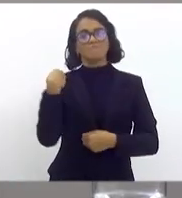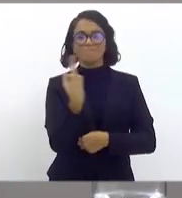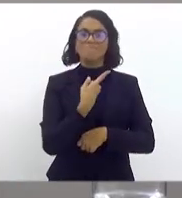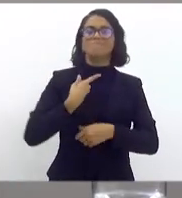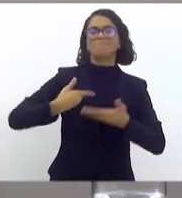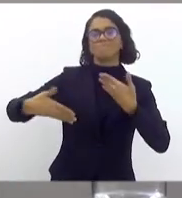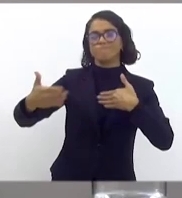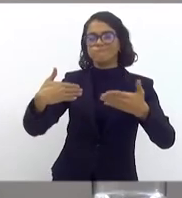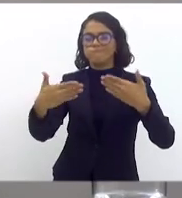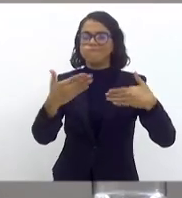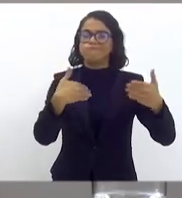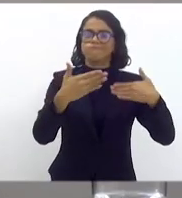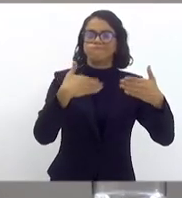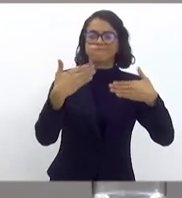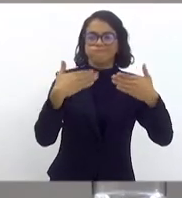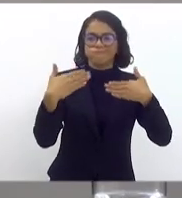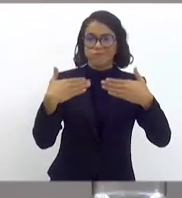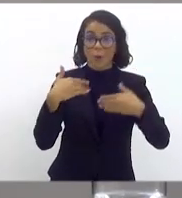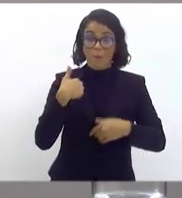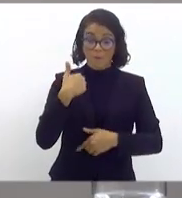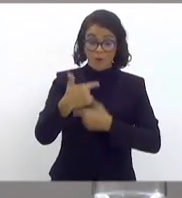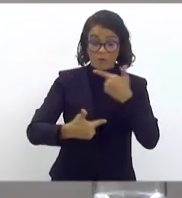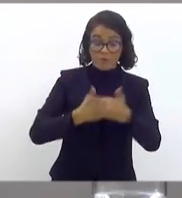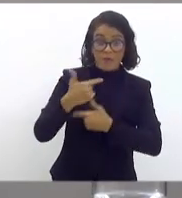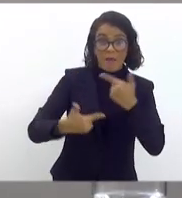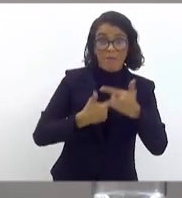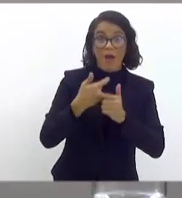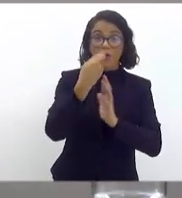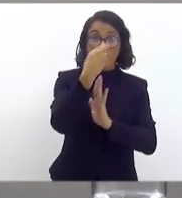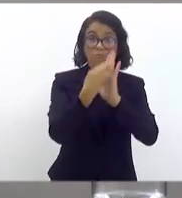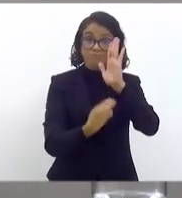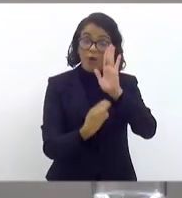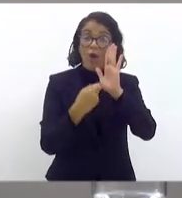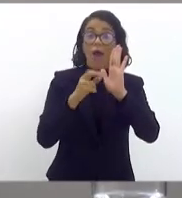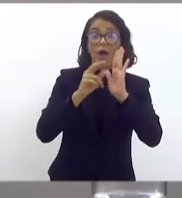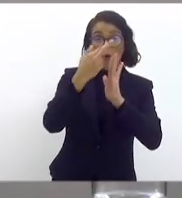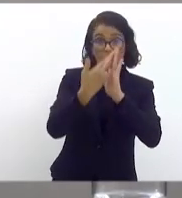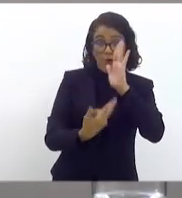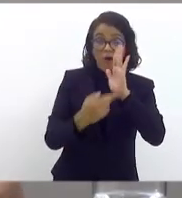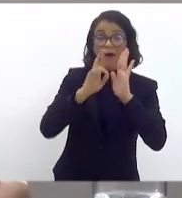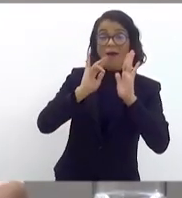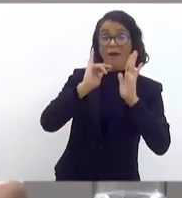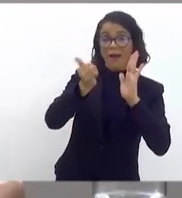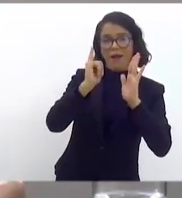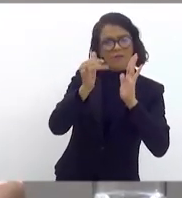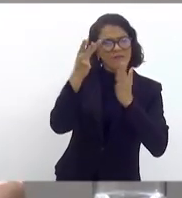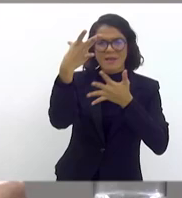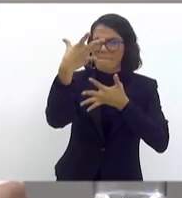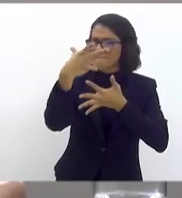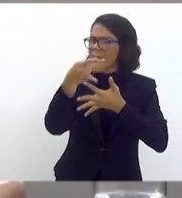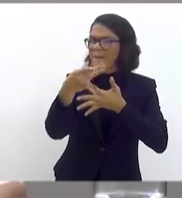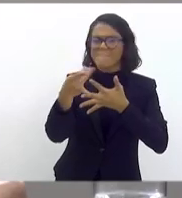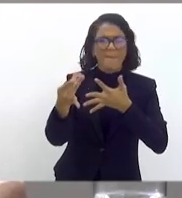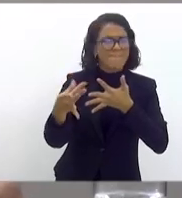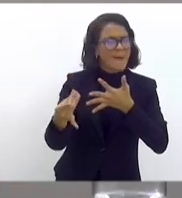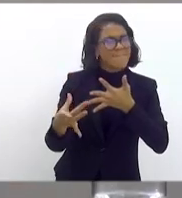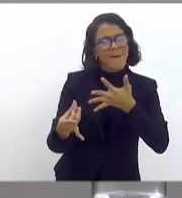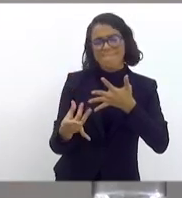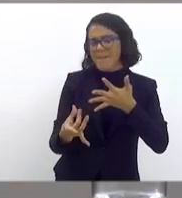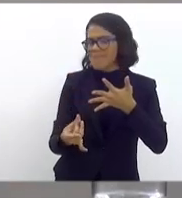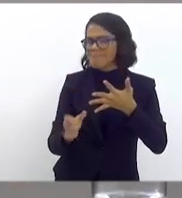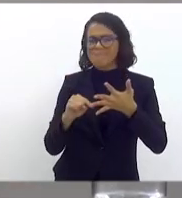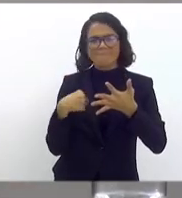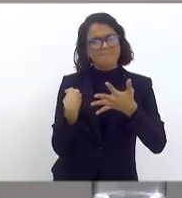informações que nos forem solicitadas. O meu trabalho como relator vai ser minucioso nesse tema, onde nós